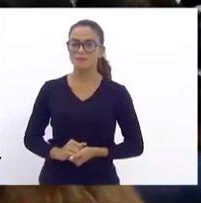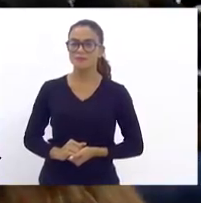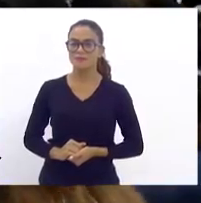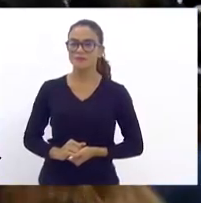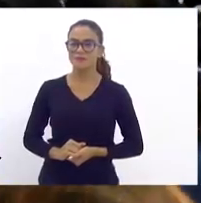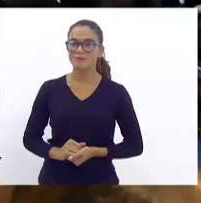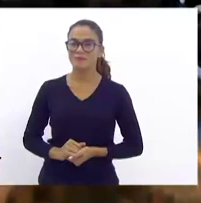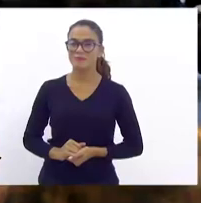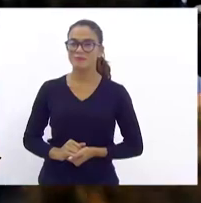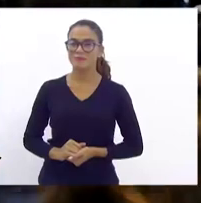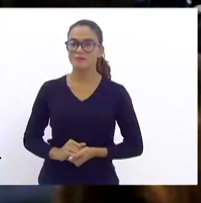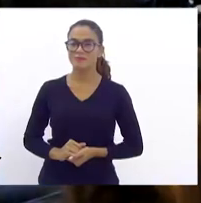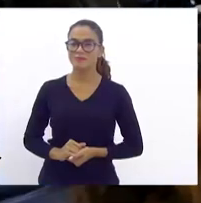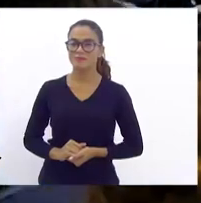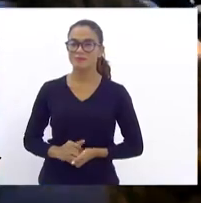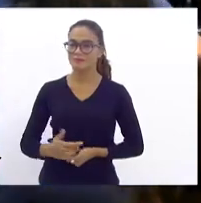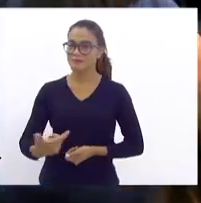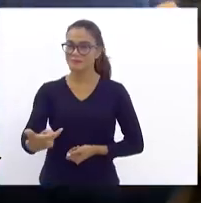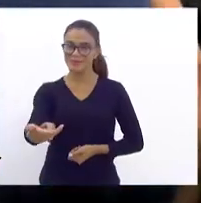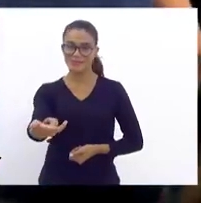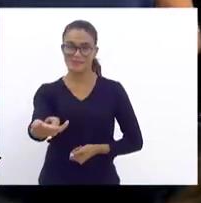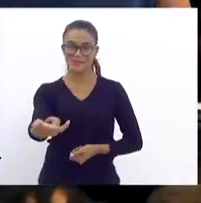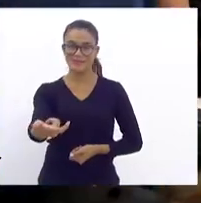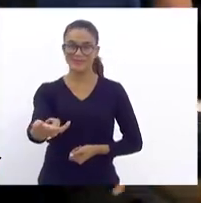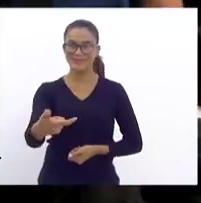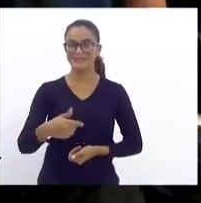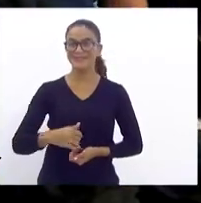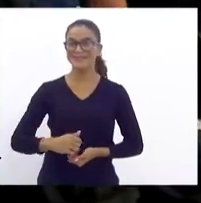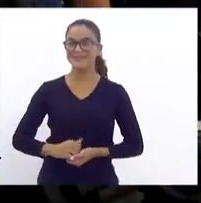vamos juntar aqui ó Quem tá aqui ó